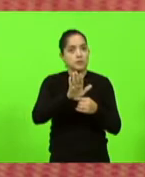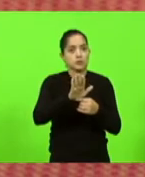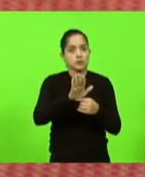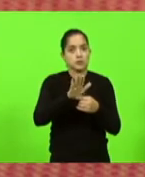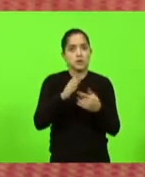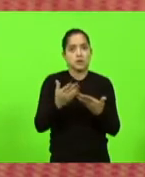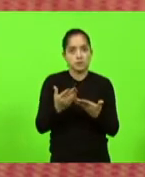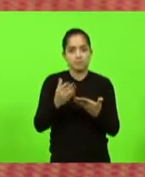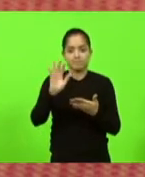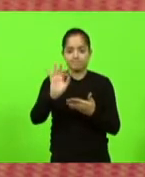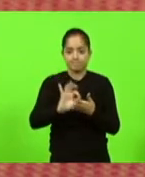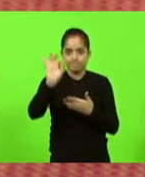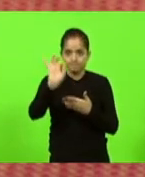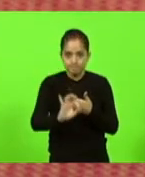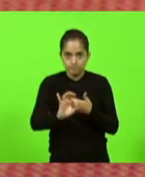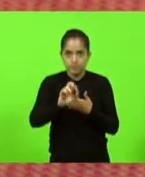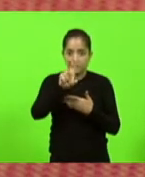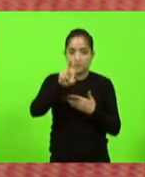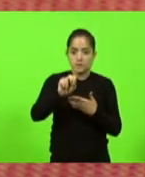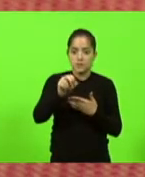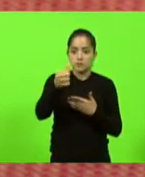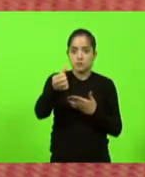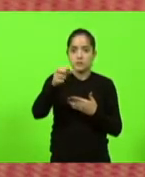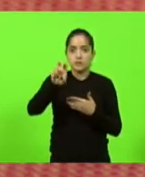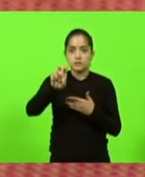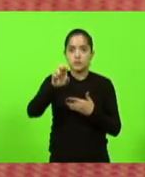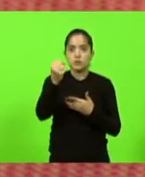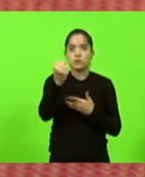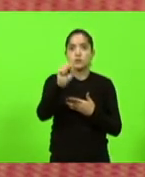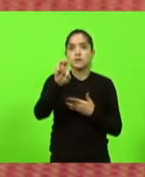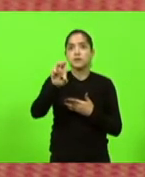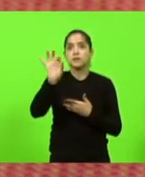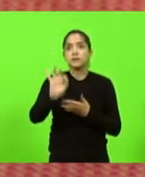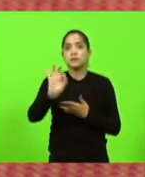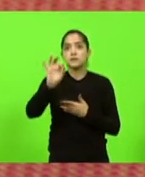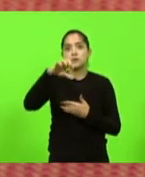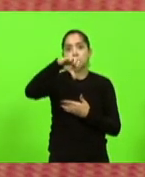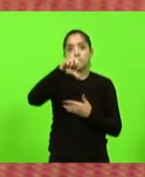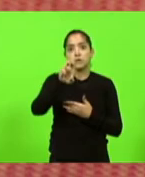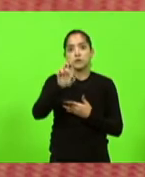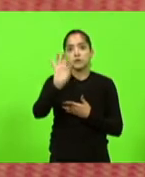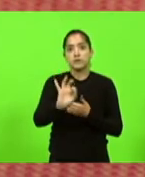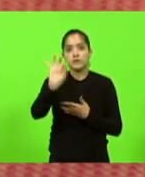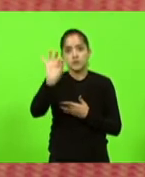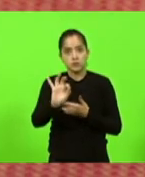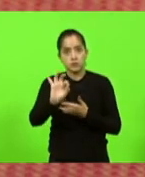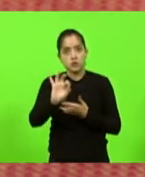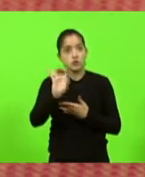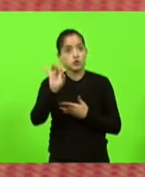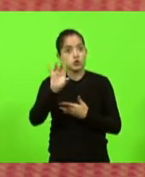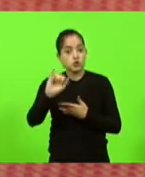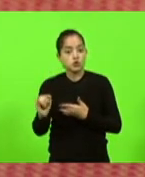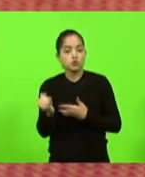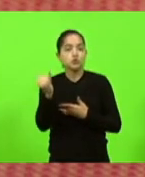as porcentagens venham para 50%, 65%, 85% e 95%. É só dos juros da